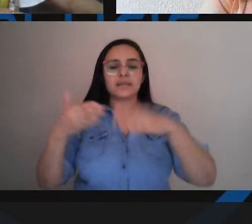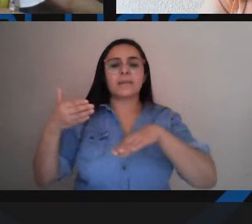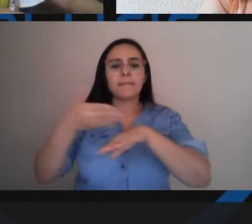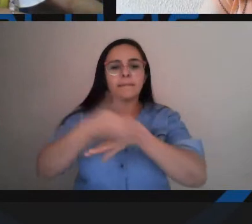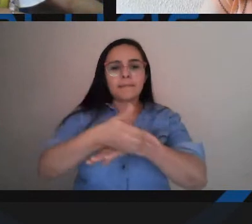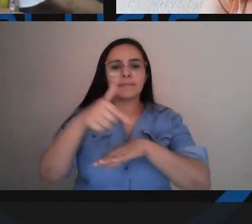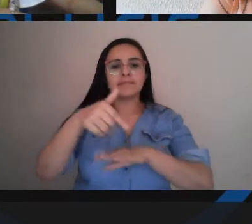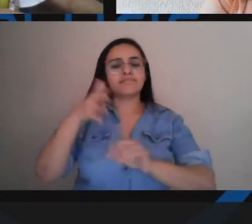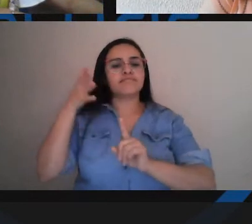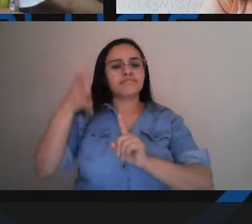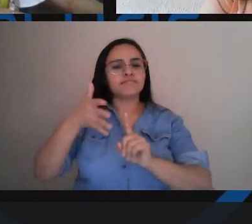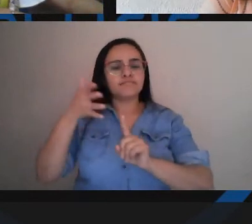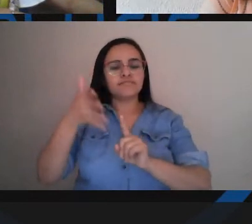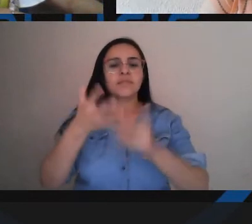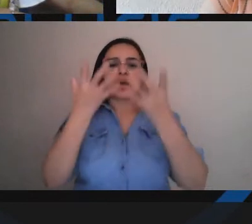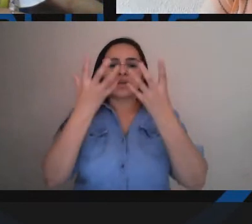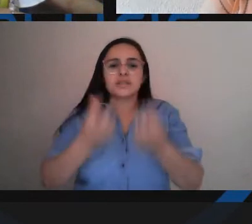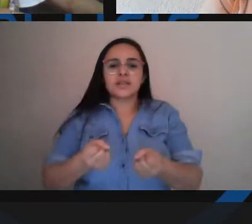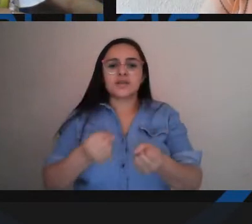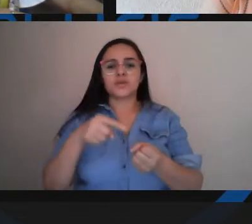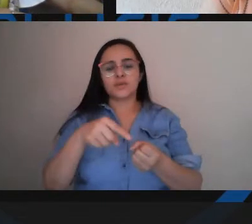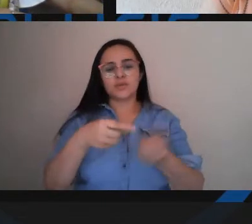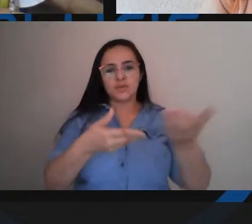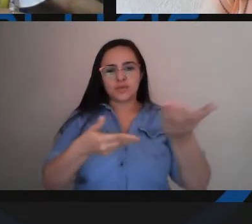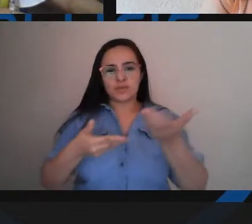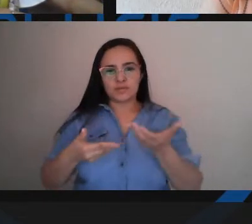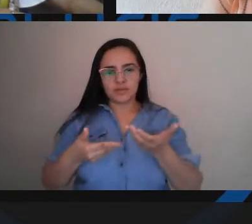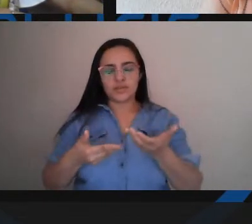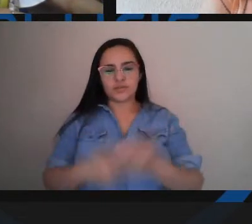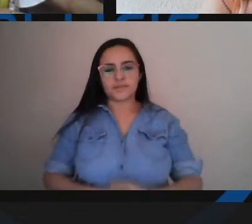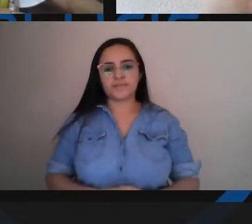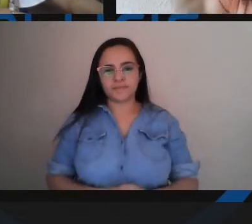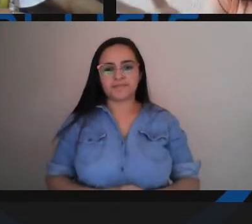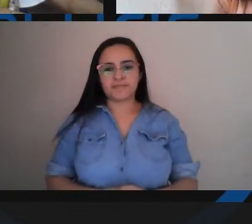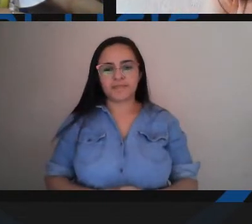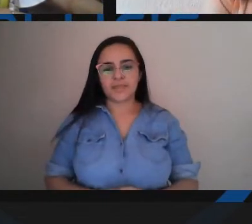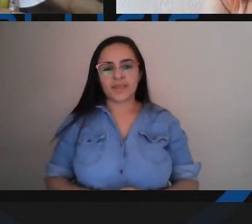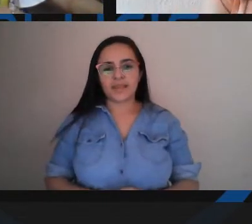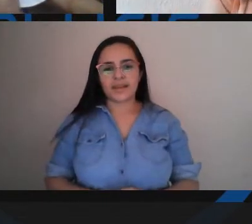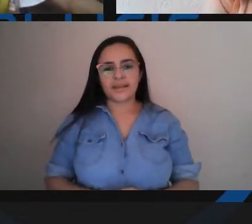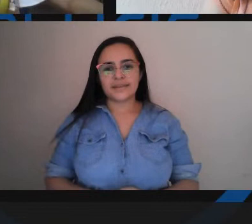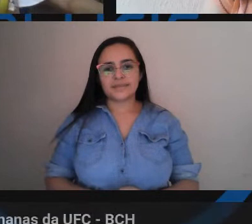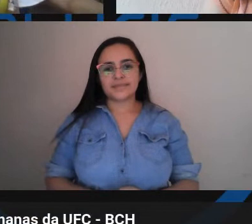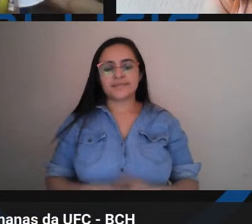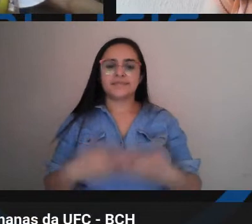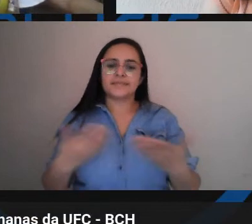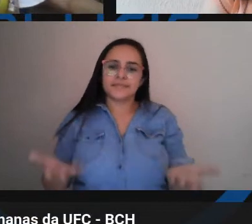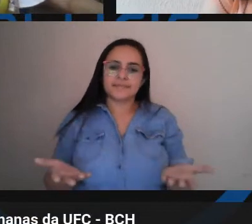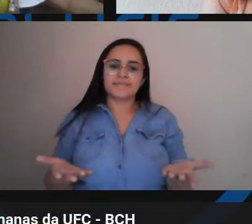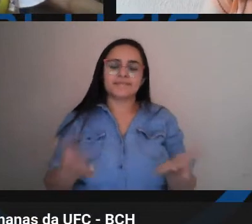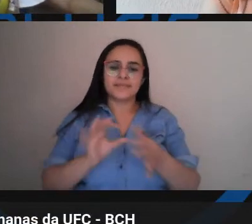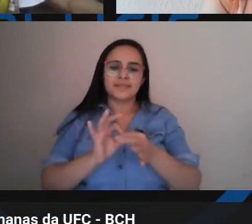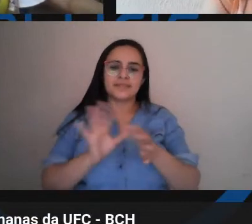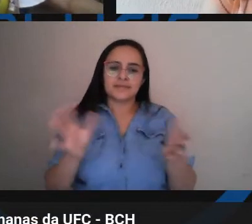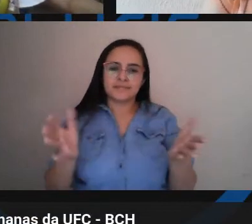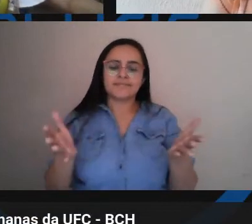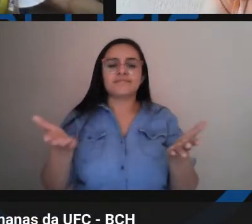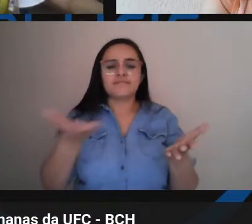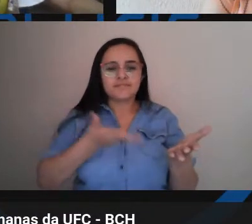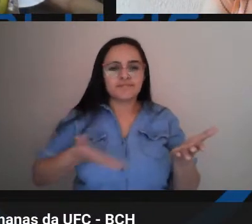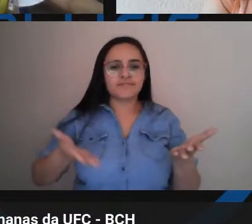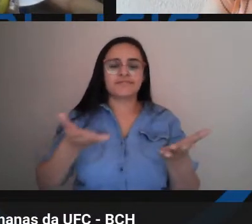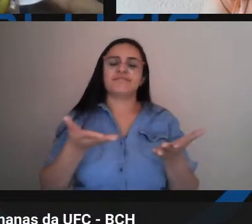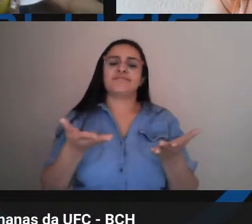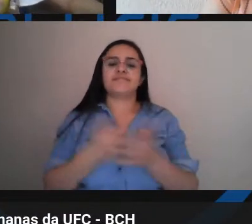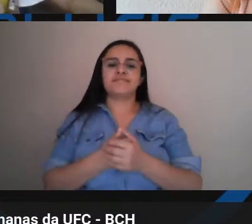a sua disponibilidade, a sua gentileza, todo esse tempo com a gente e a disposição de estar por aqui. Professora, suas considerações